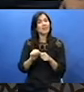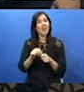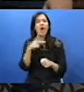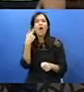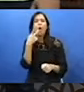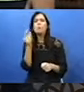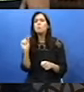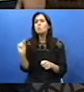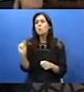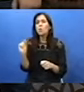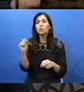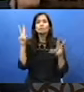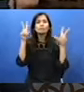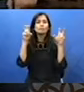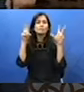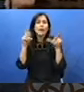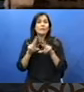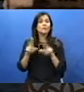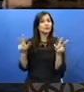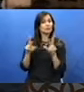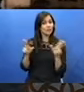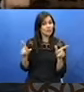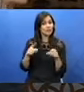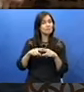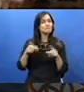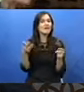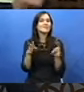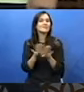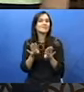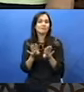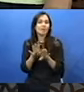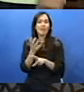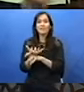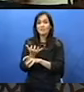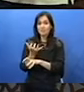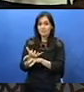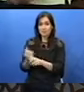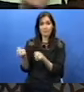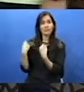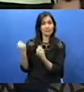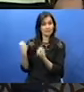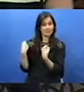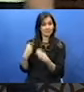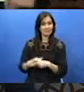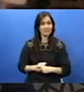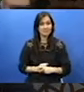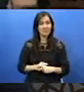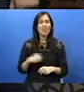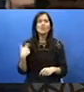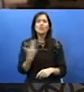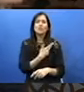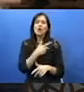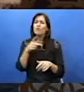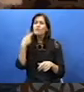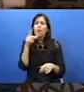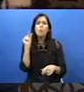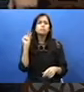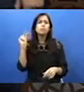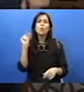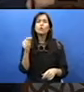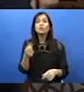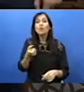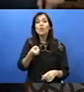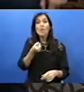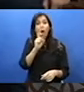um pouquinho diferente, mas que também tem muito a ver com a nossa disciplina. Nós vamos falar um pouco sobre drogas.